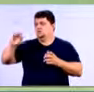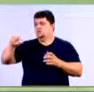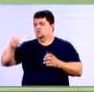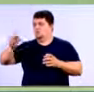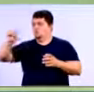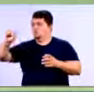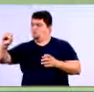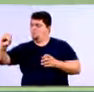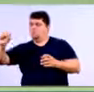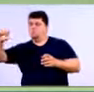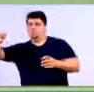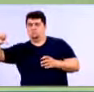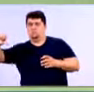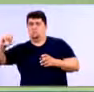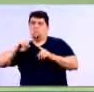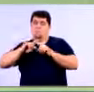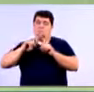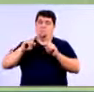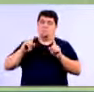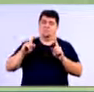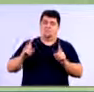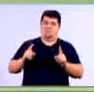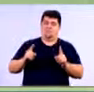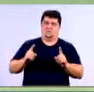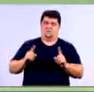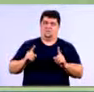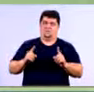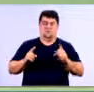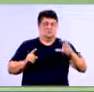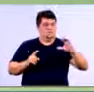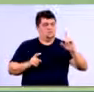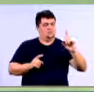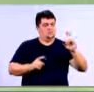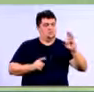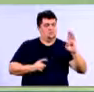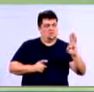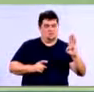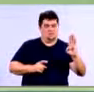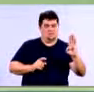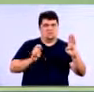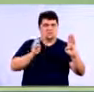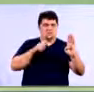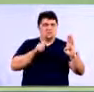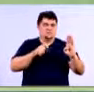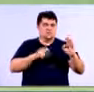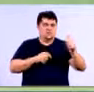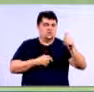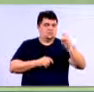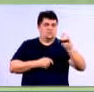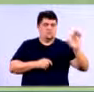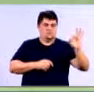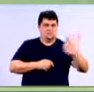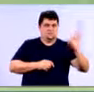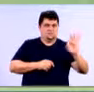0,89. Só que no CDB eu vou conseguir 100% desse DI ou